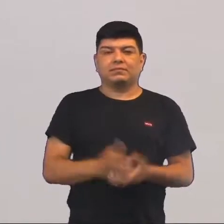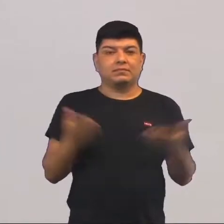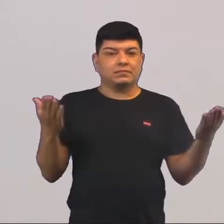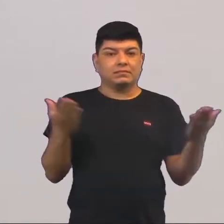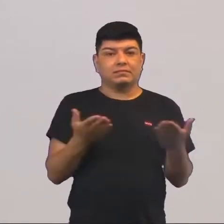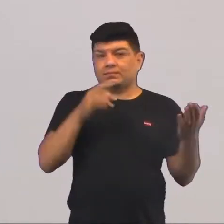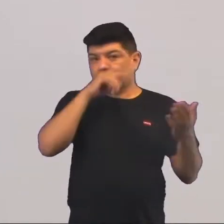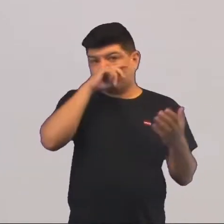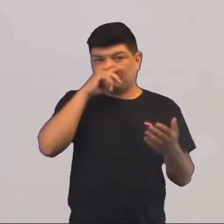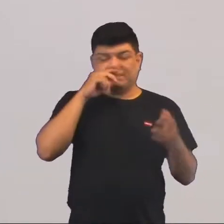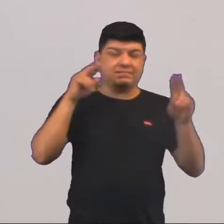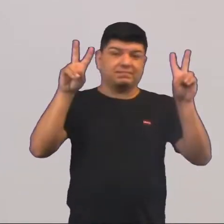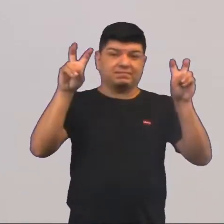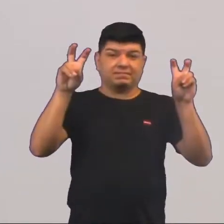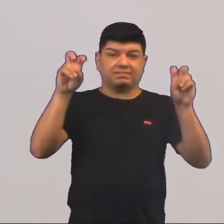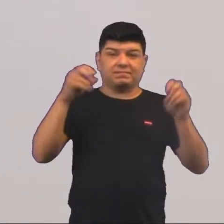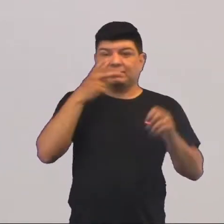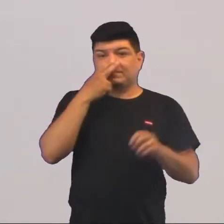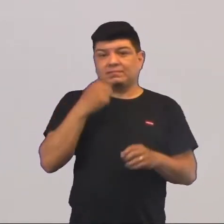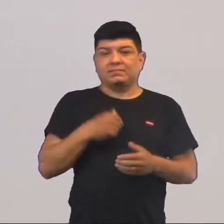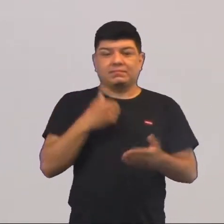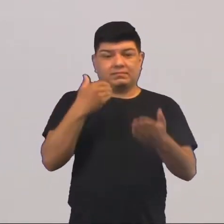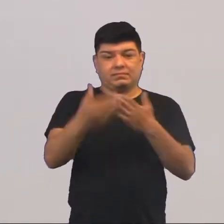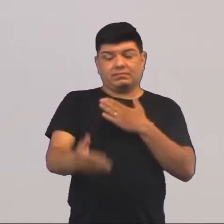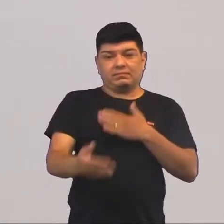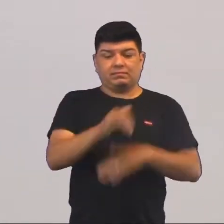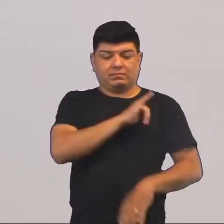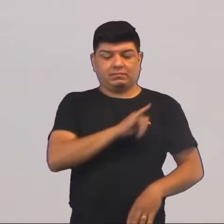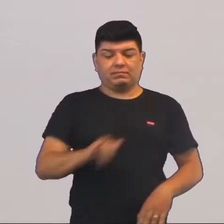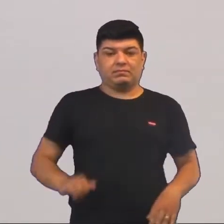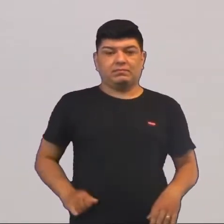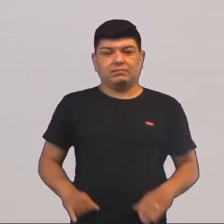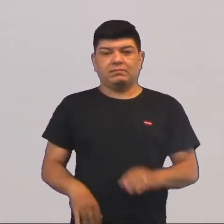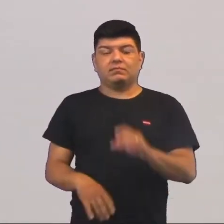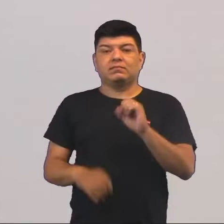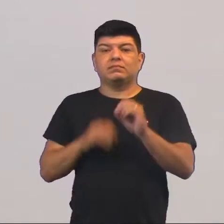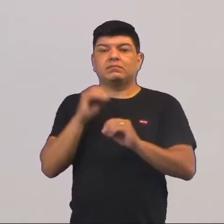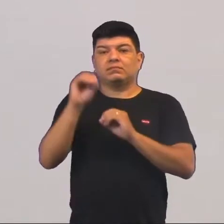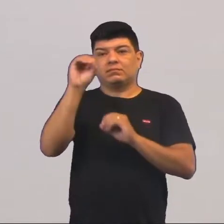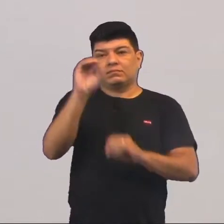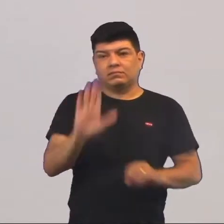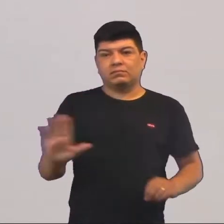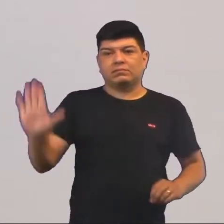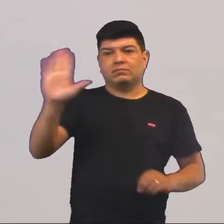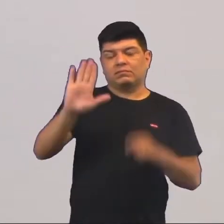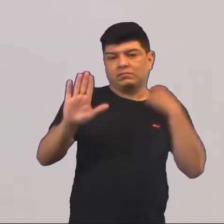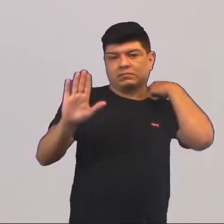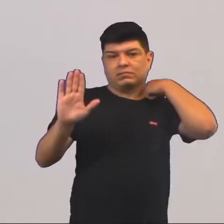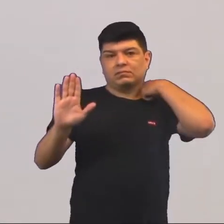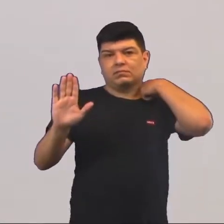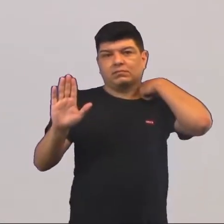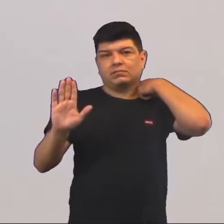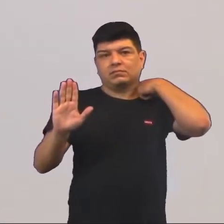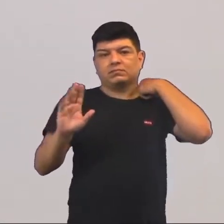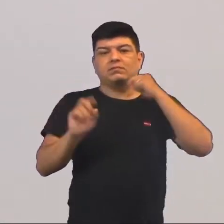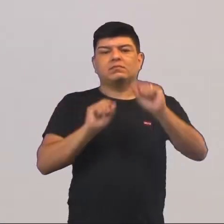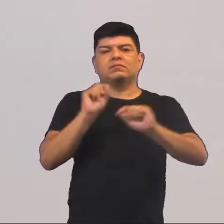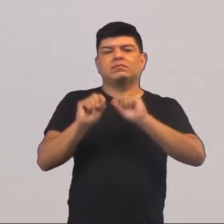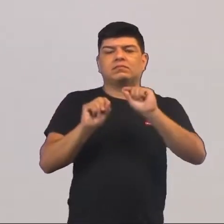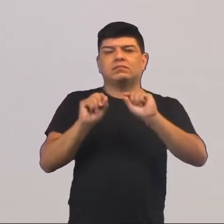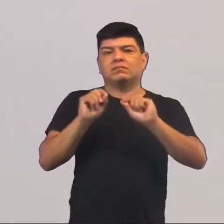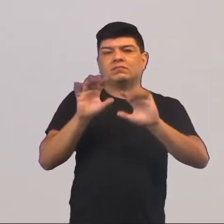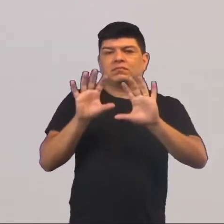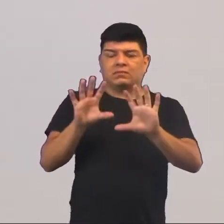vamos estudar sobre a queda do Império do Ocidente, né? Quando a gente fala do Império do Ocidente, a gente se